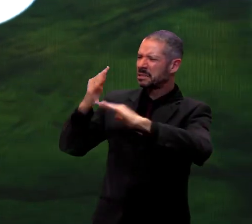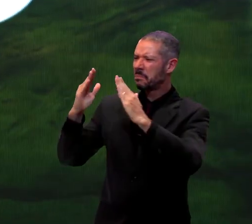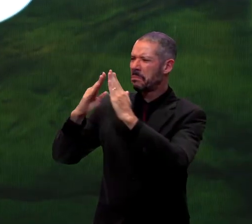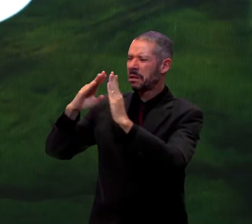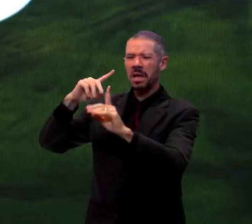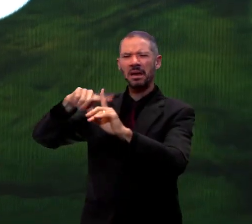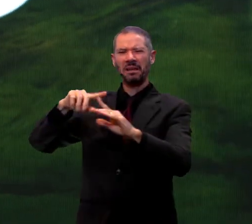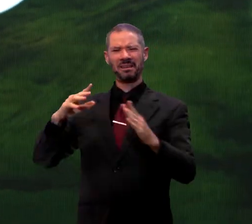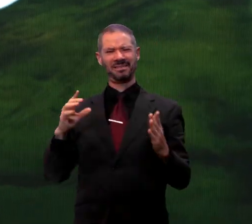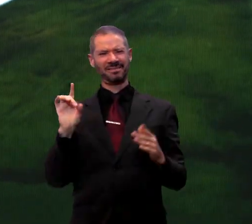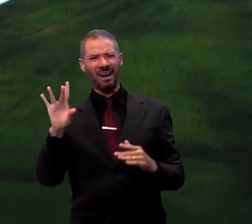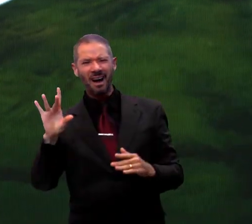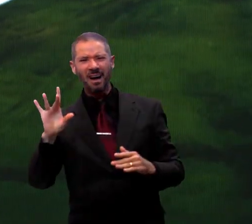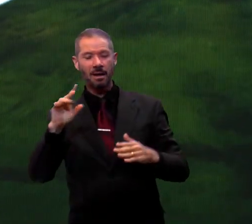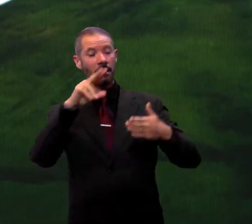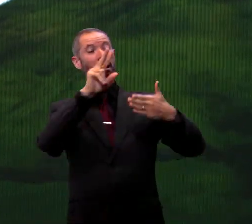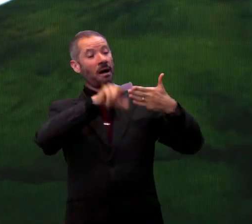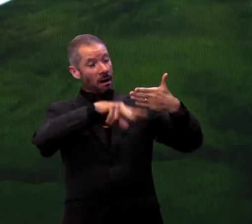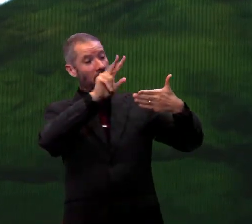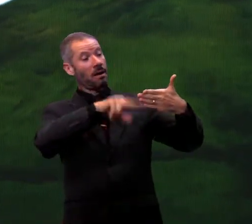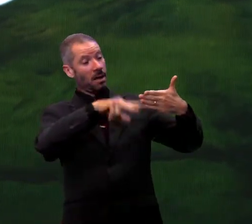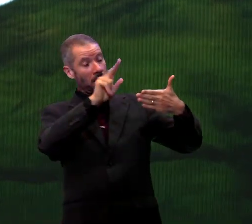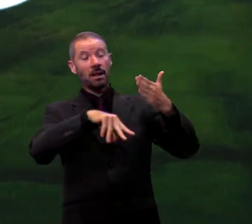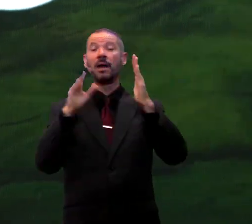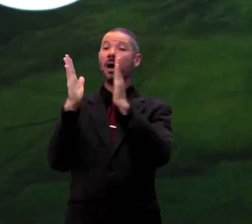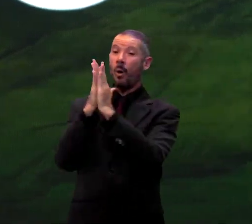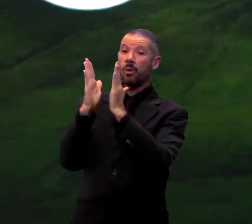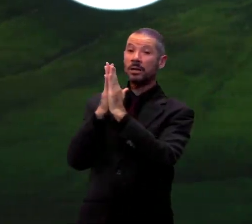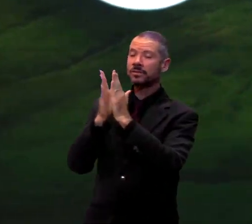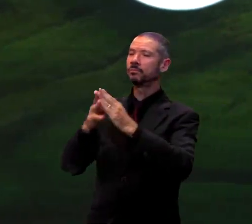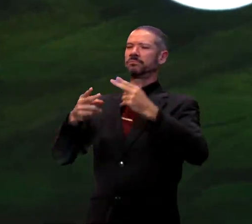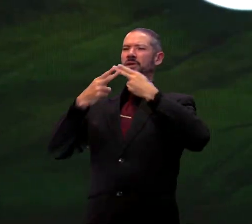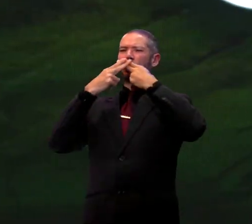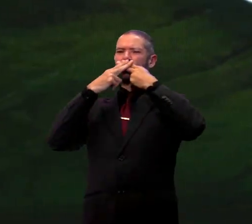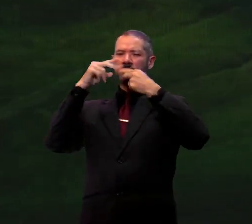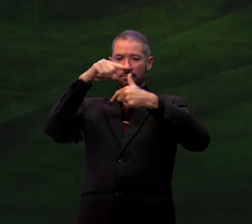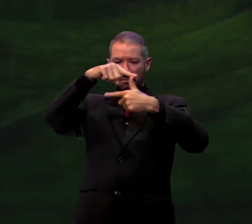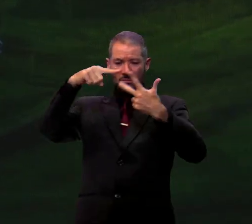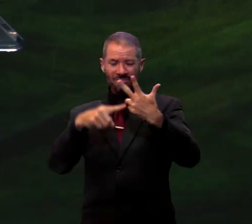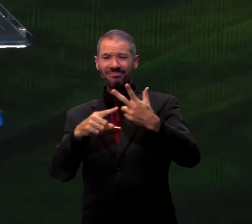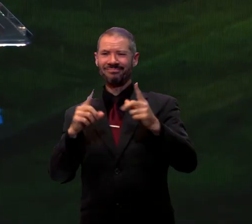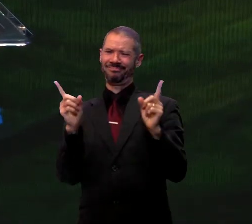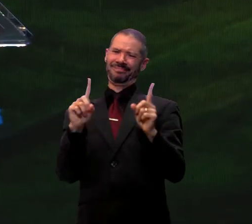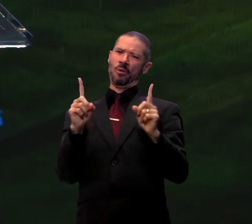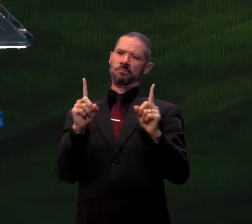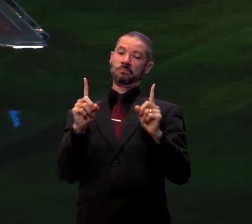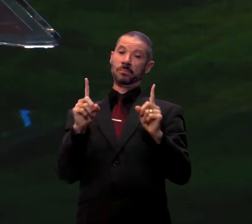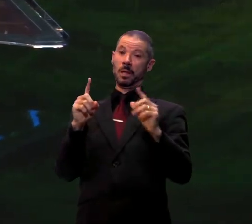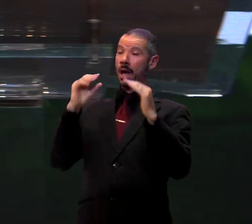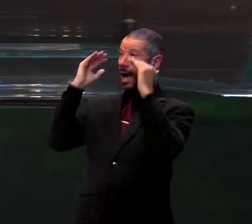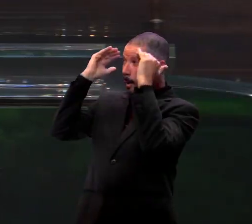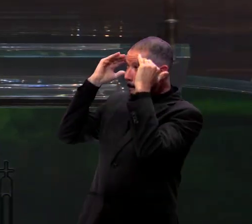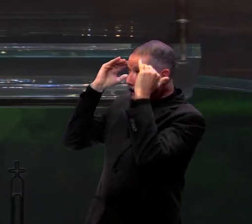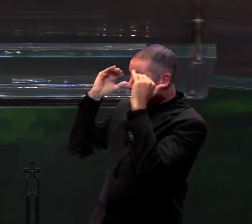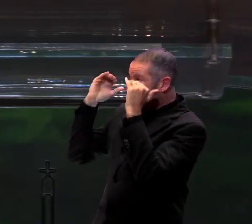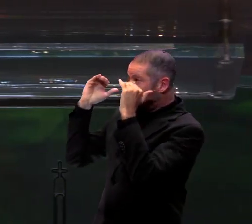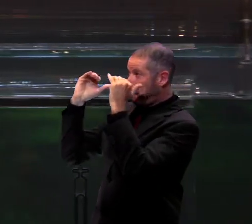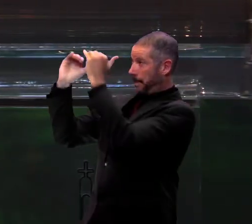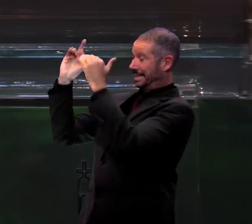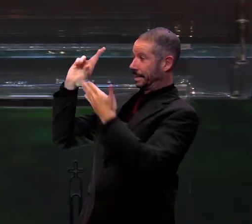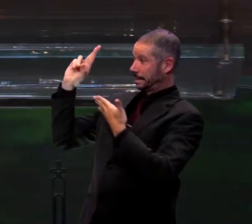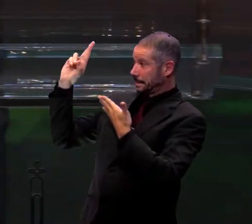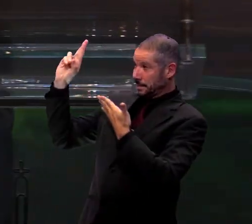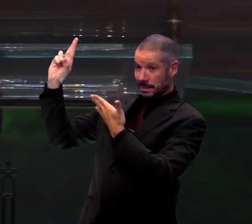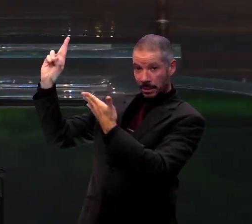só ler a Bíblia, ou fazer a sua oração, ou fazer um jejum, sabe? É obedecer ao